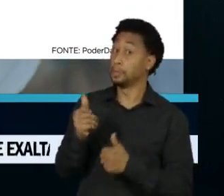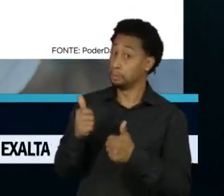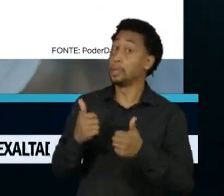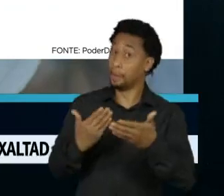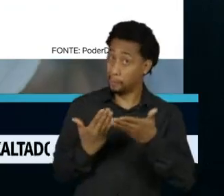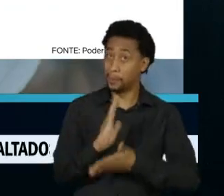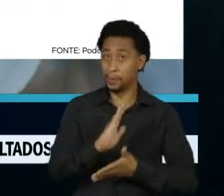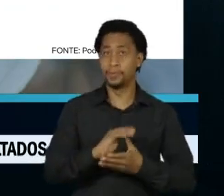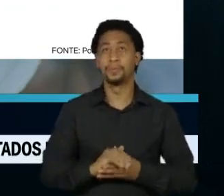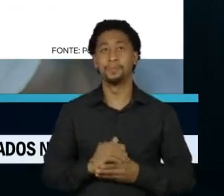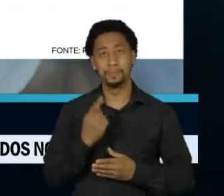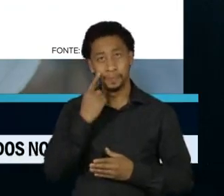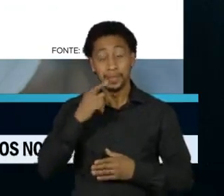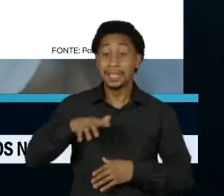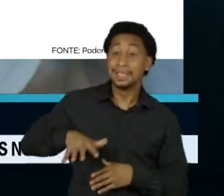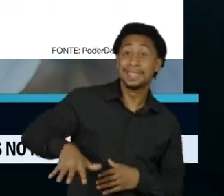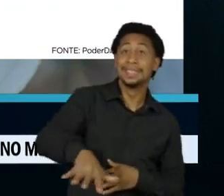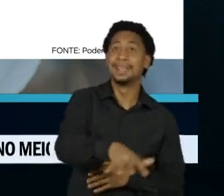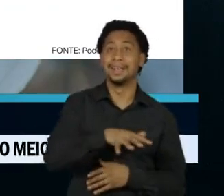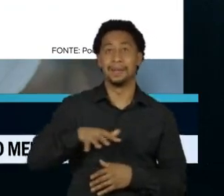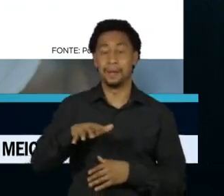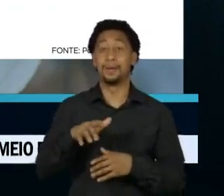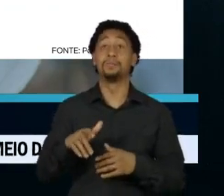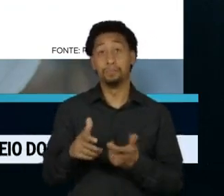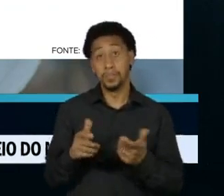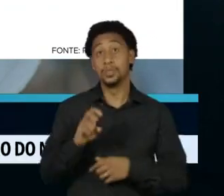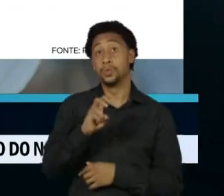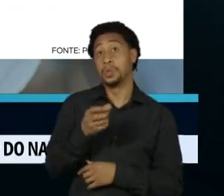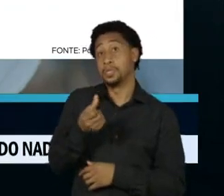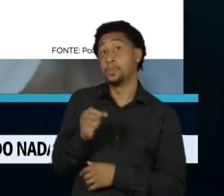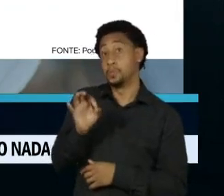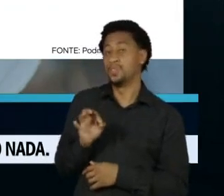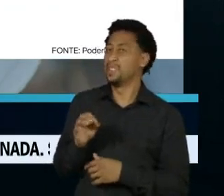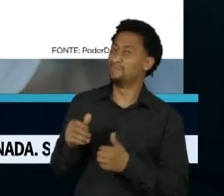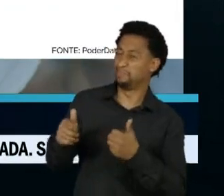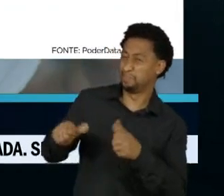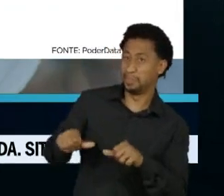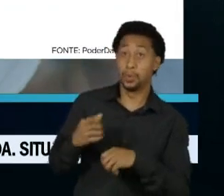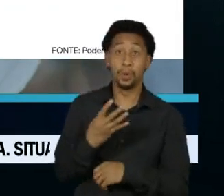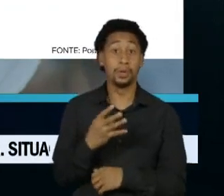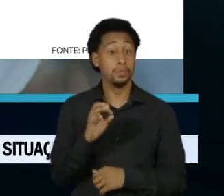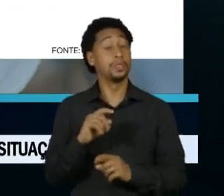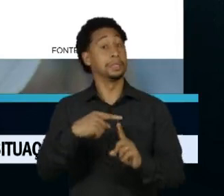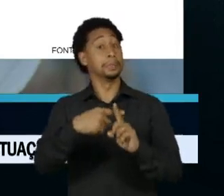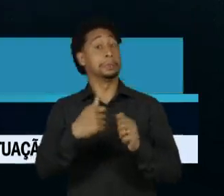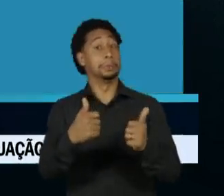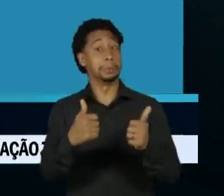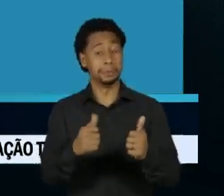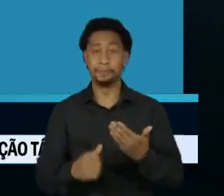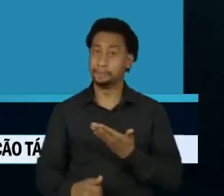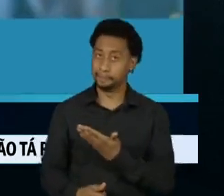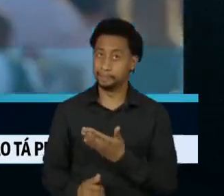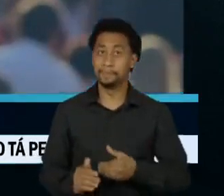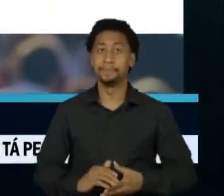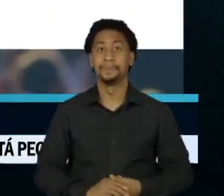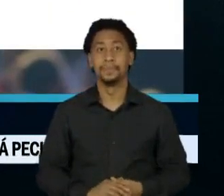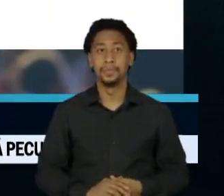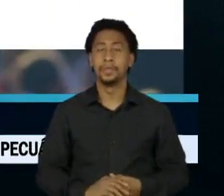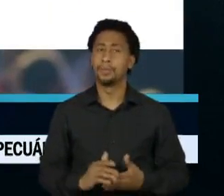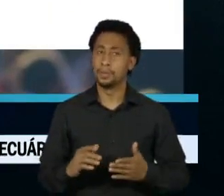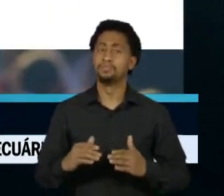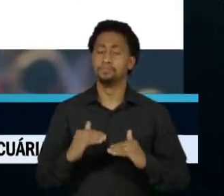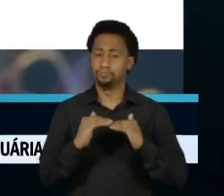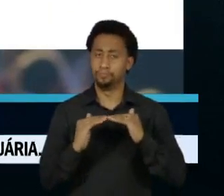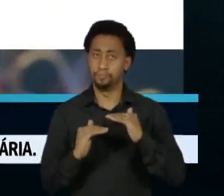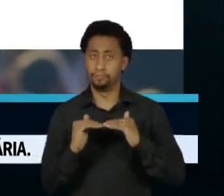geral, 40% dos eleitores brasileiros consideram a gestão positiva e 56% negativa. Neste caso, a margem de